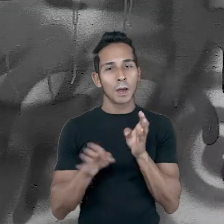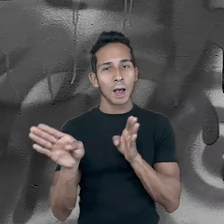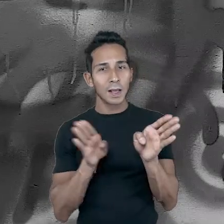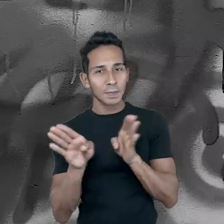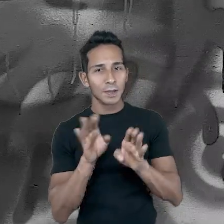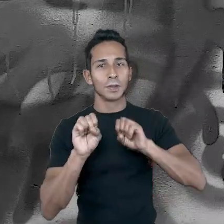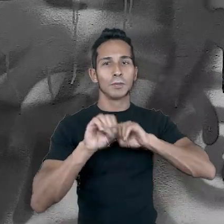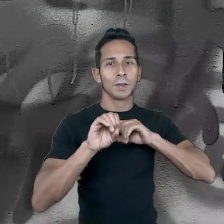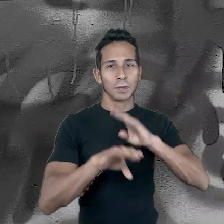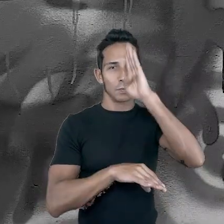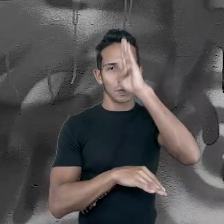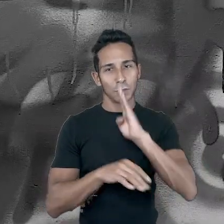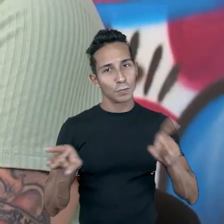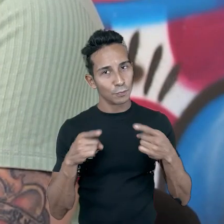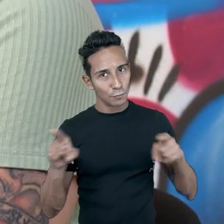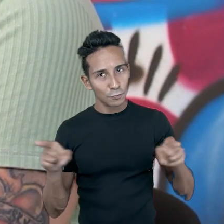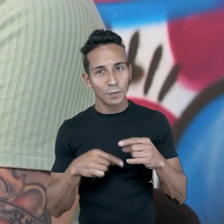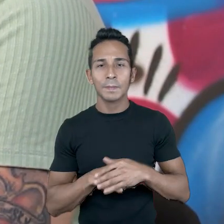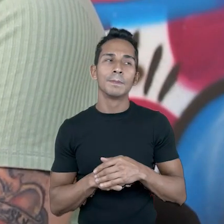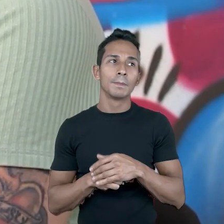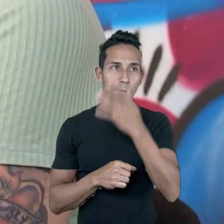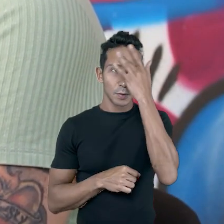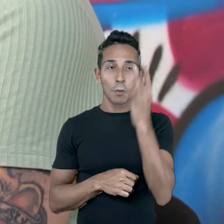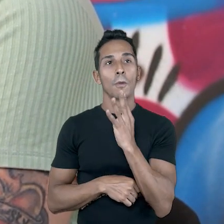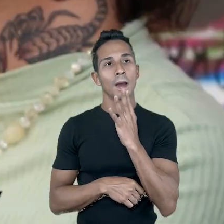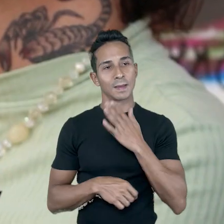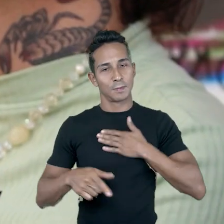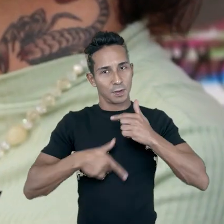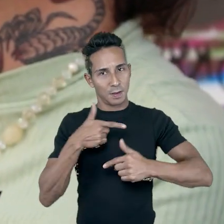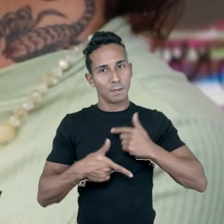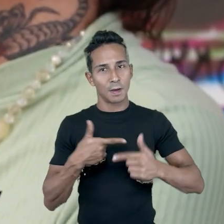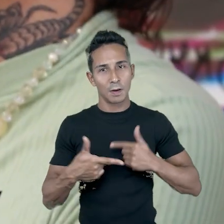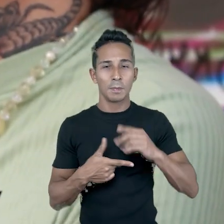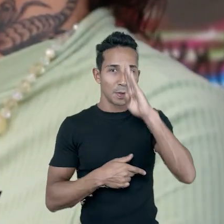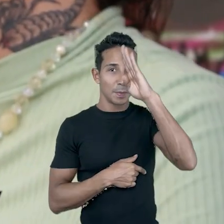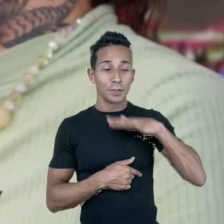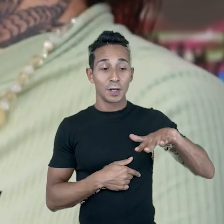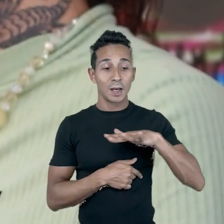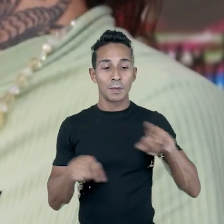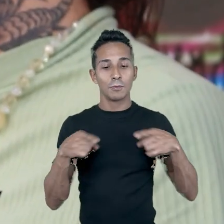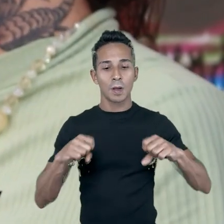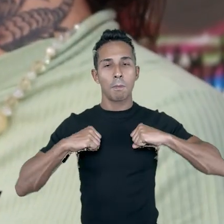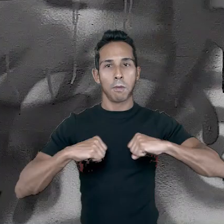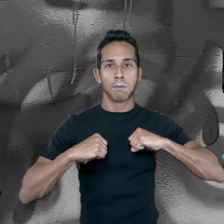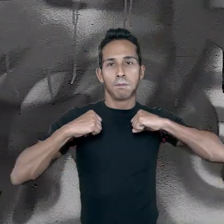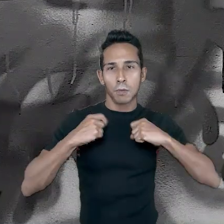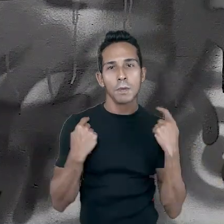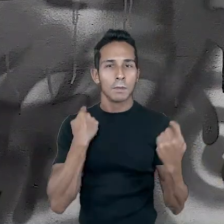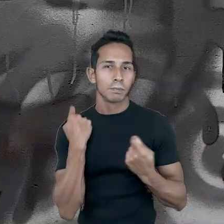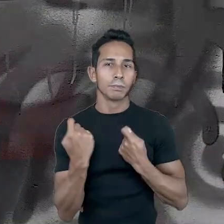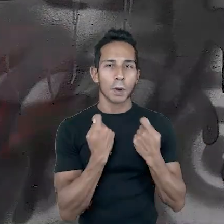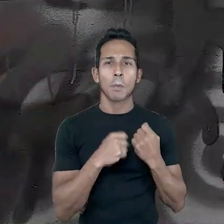de acesso de educação gratuita de música, né? O pessoal conhece muito meu trabalho feito por mim, que foi na